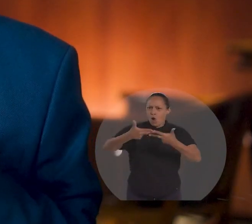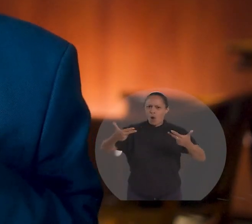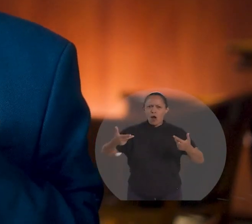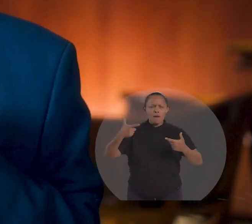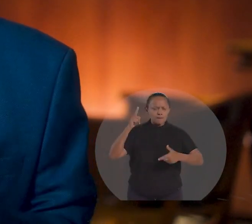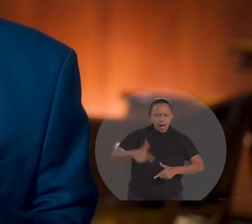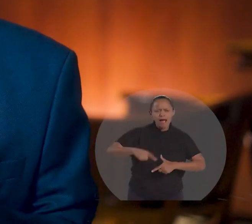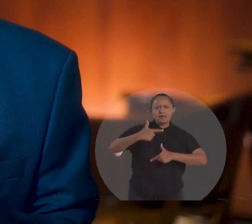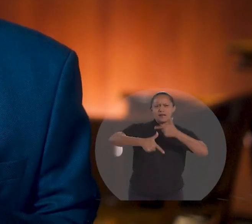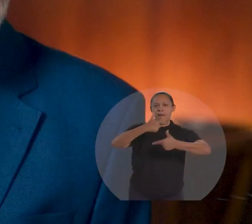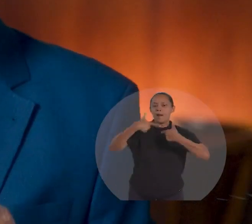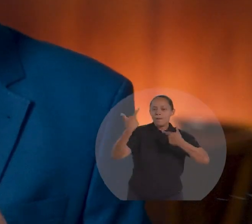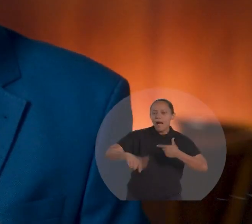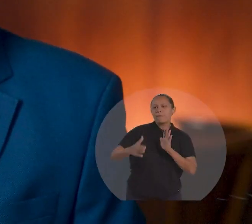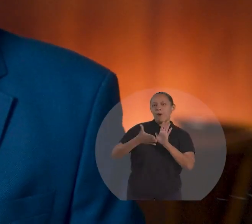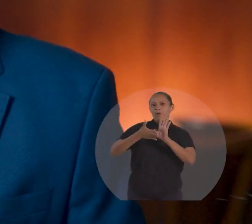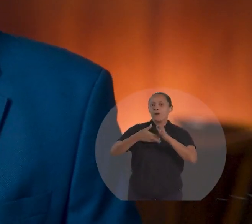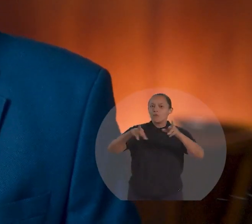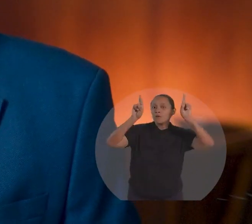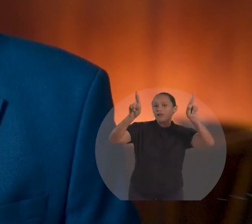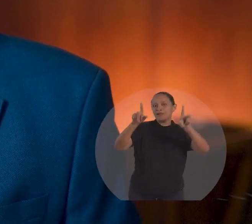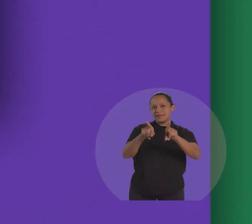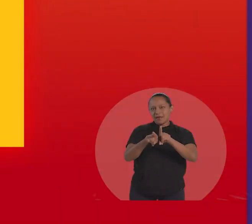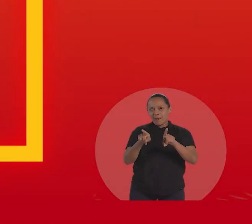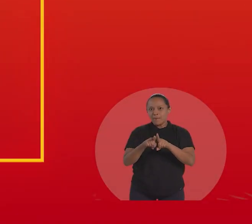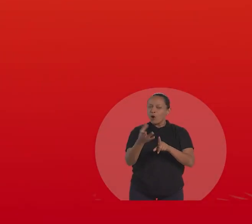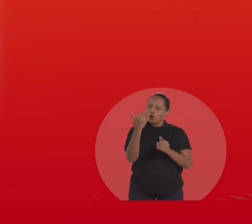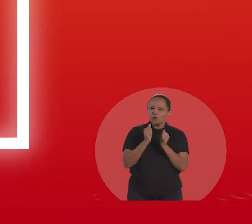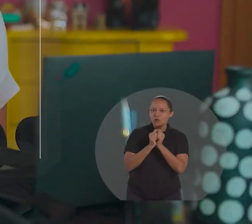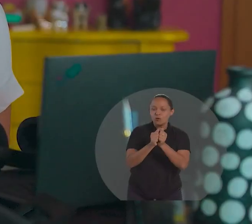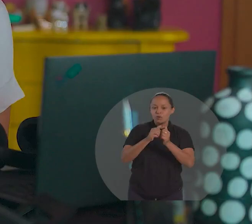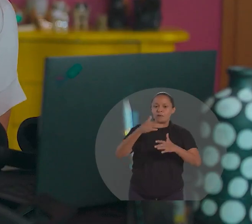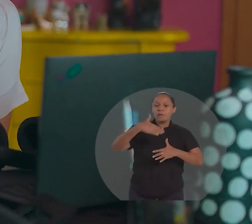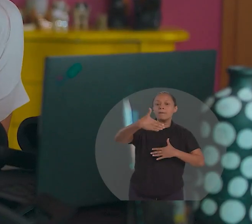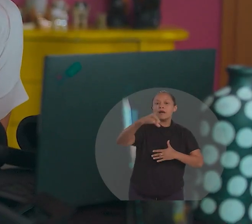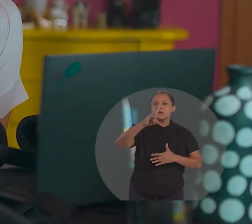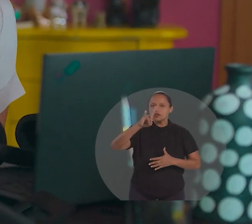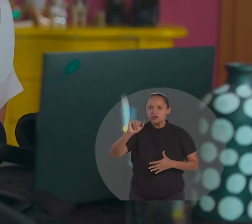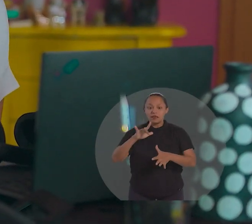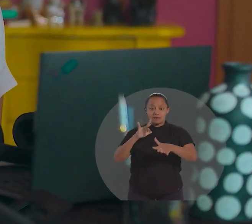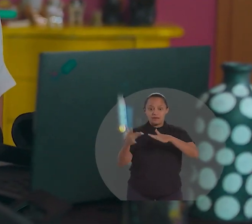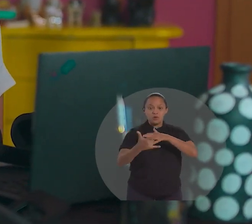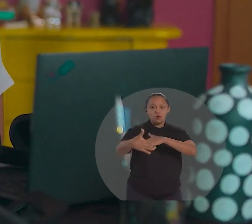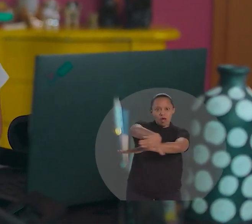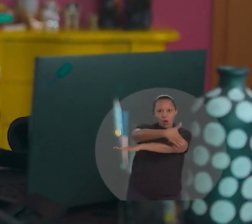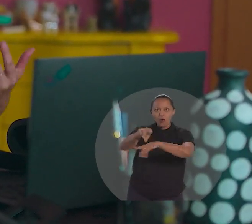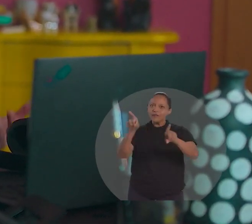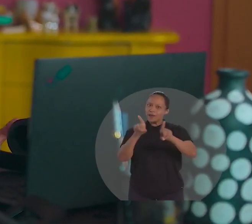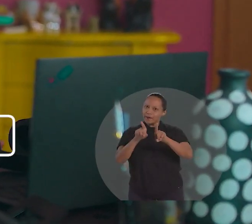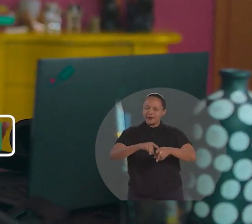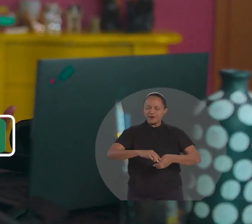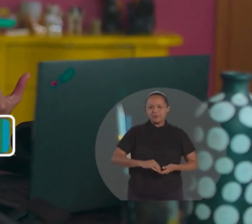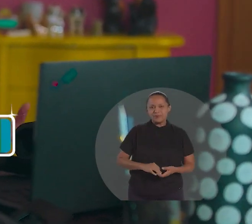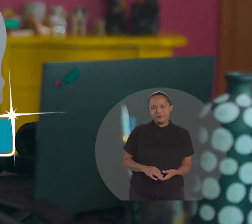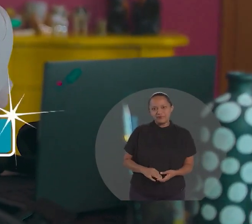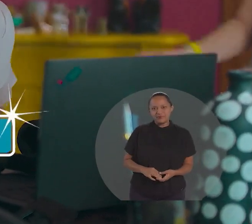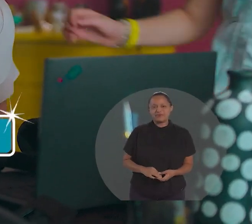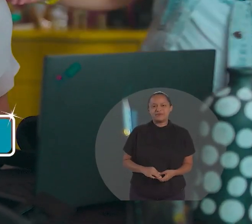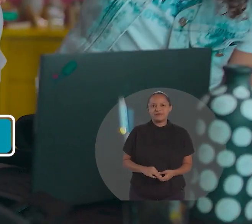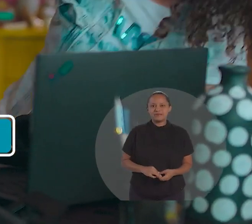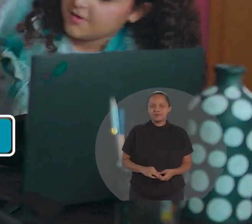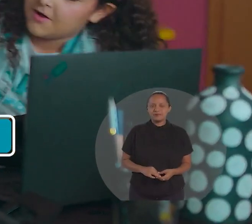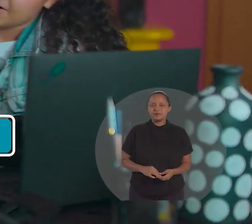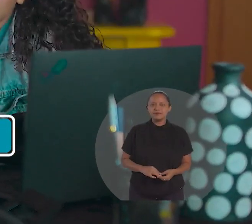em quem vai nos ajudar. Em Natal, vote Natália. Vem muito mais por aí. Muito mais trabalho, mais proposta, mais